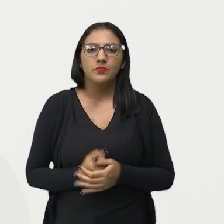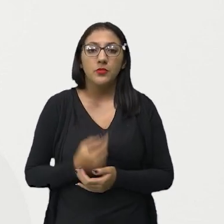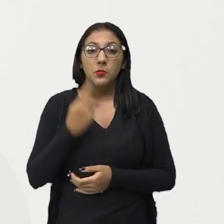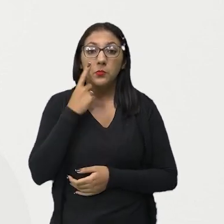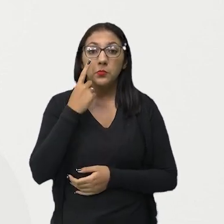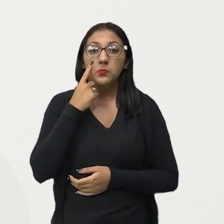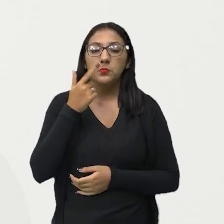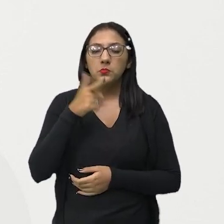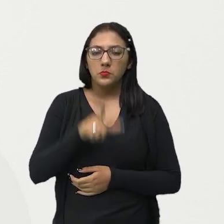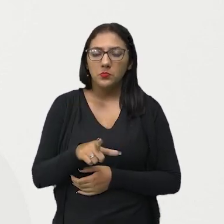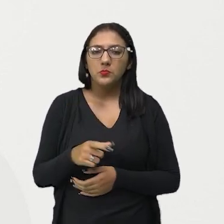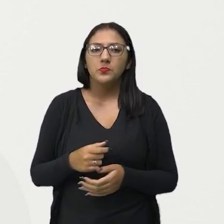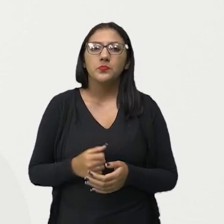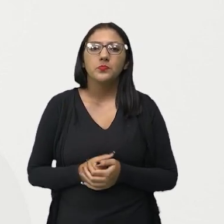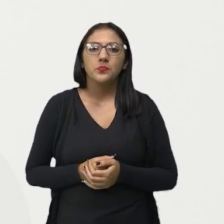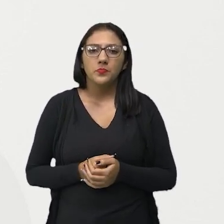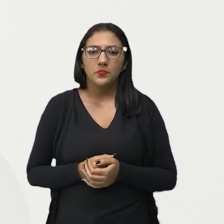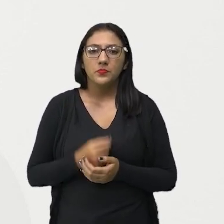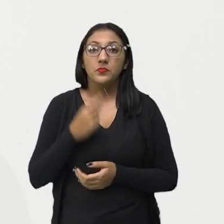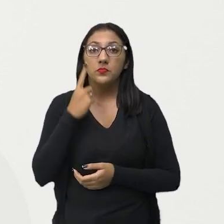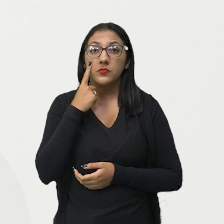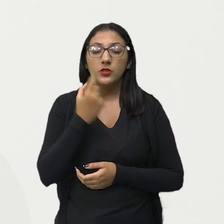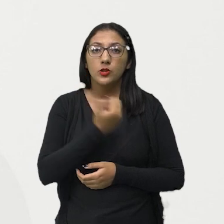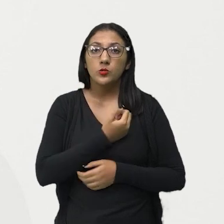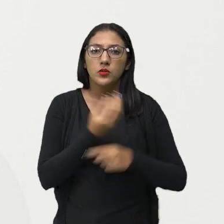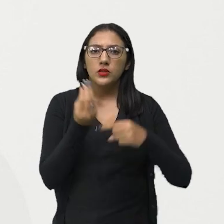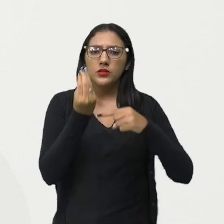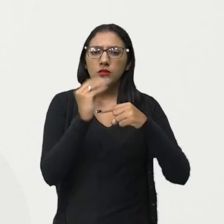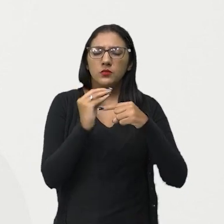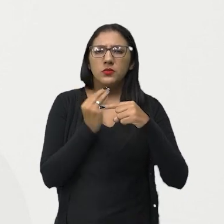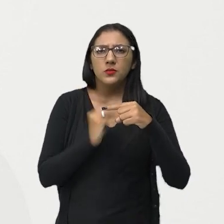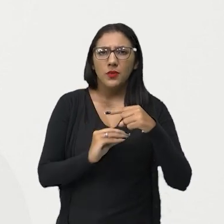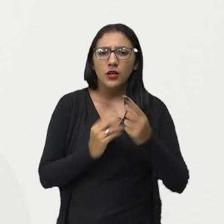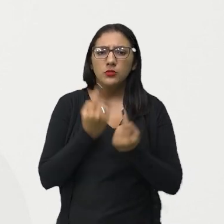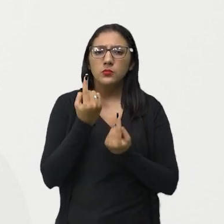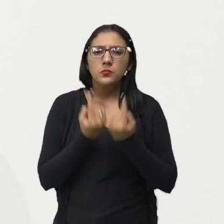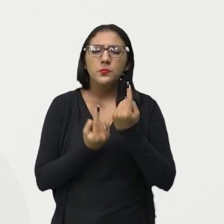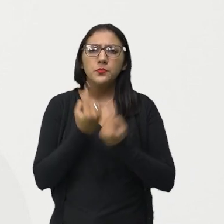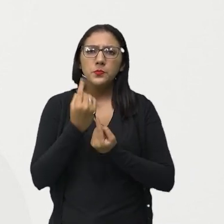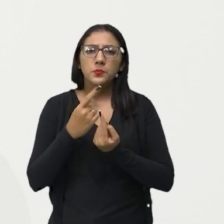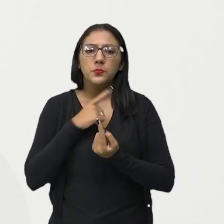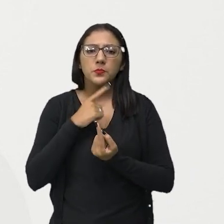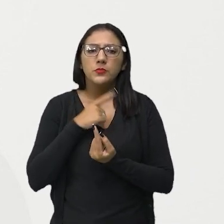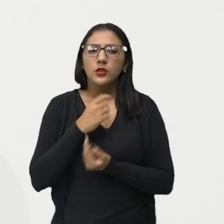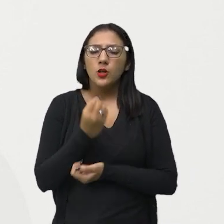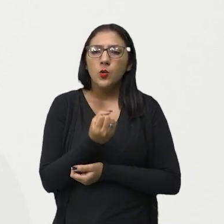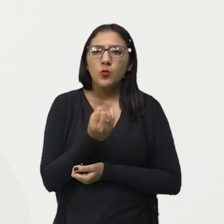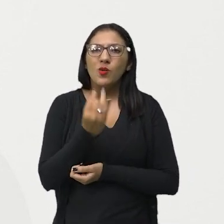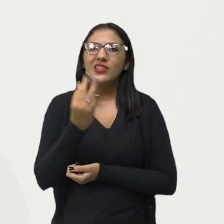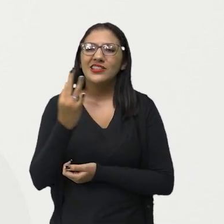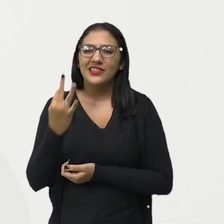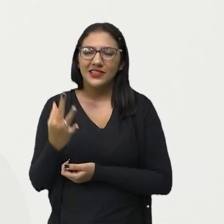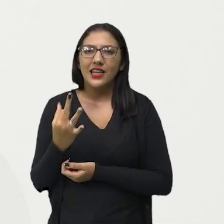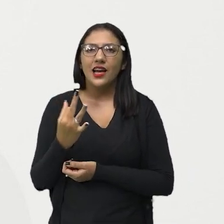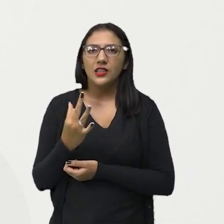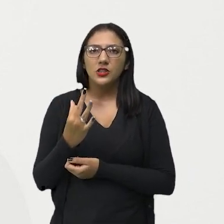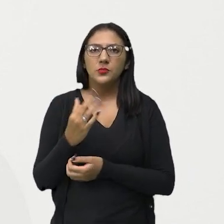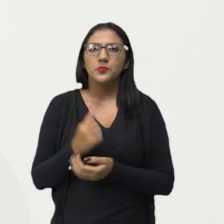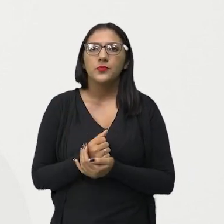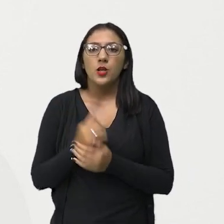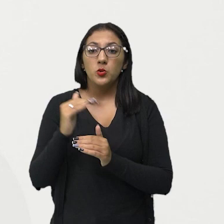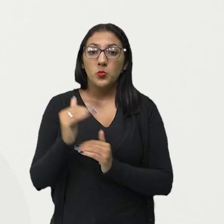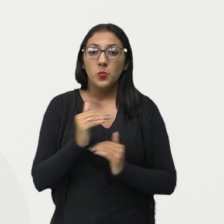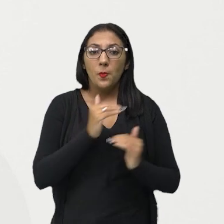novamente. Qual fração representa a quantidade de açúcar que o